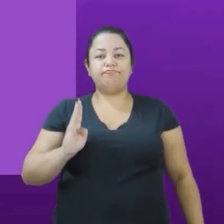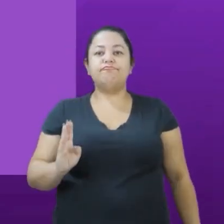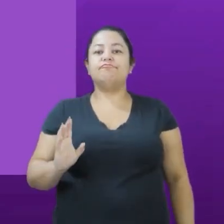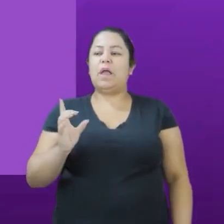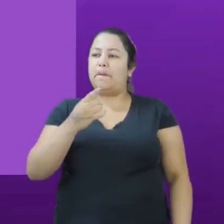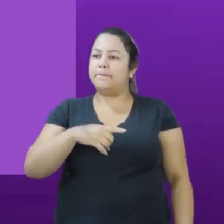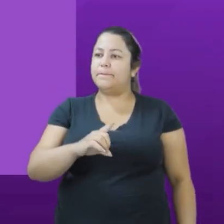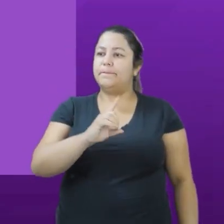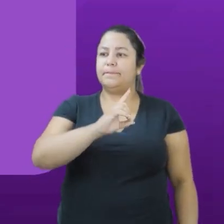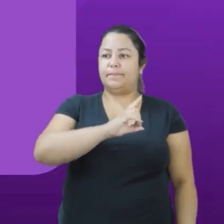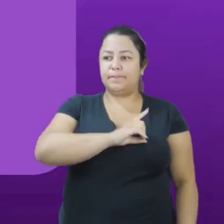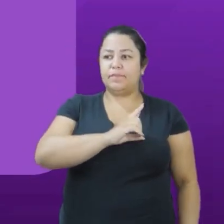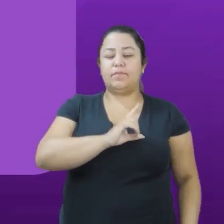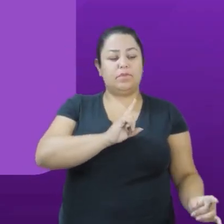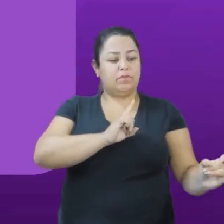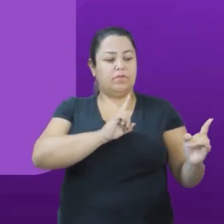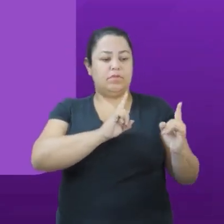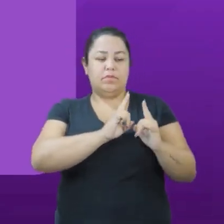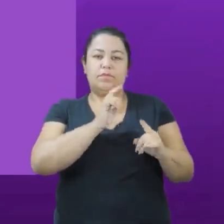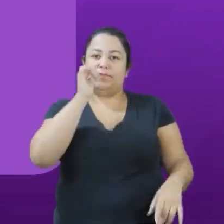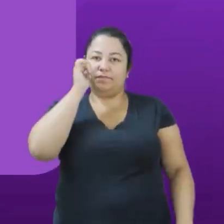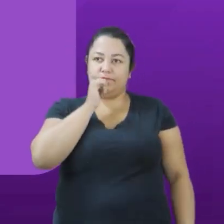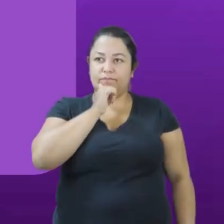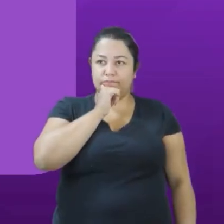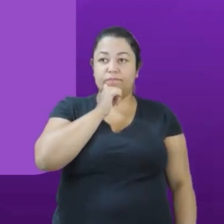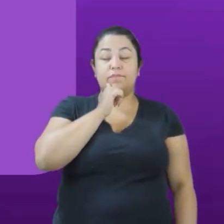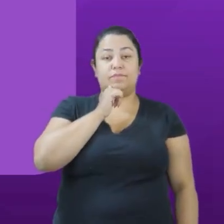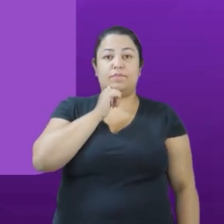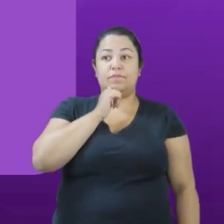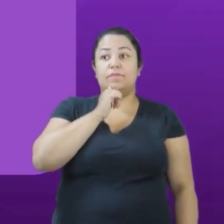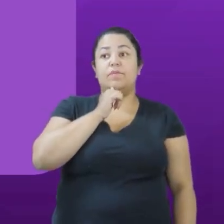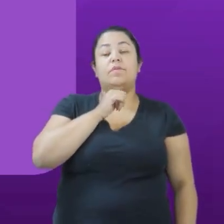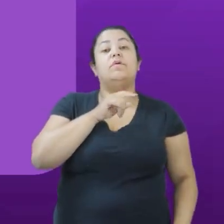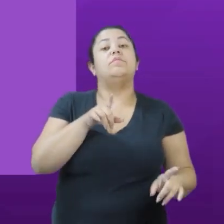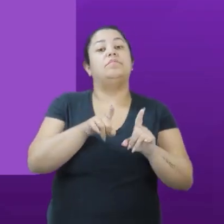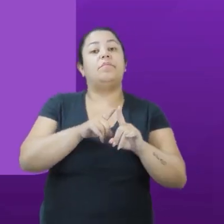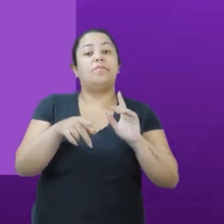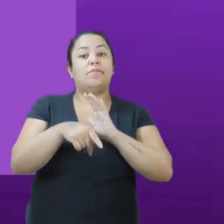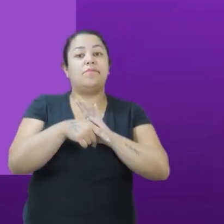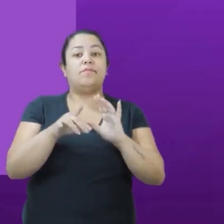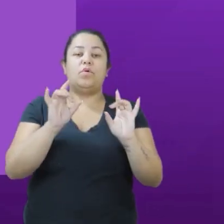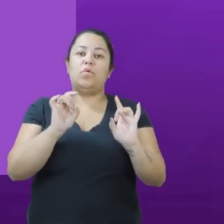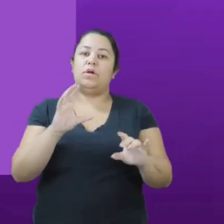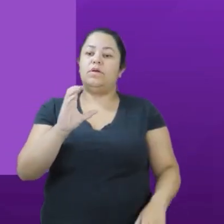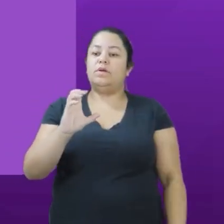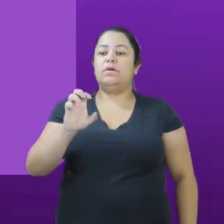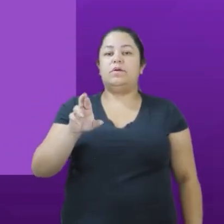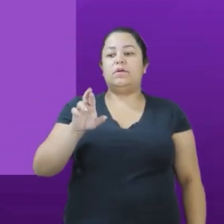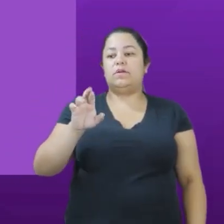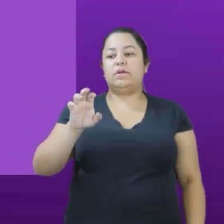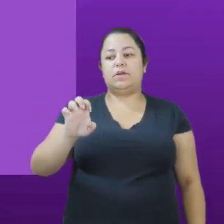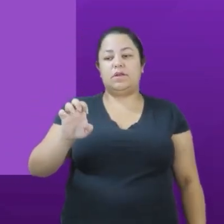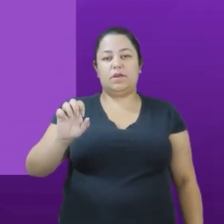delegacias especializadas de atendimento à mulher vítima de violência, pelos equipamentos da assistência, em especial o CREAS, que também